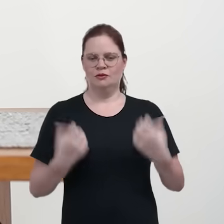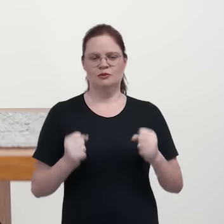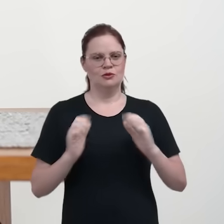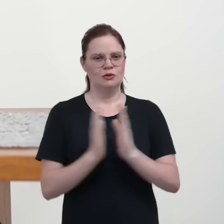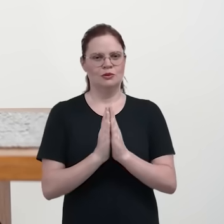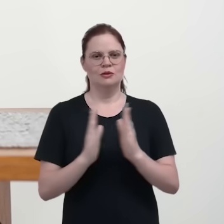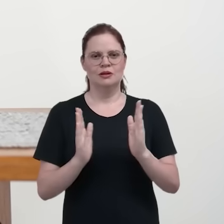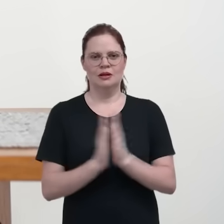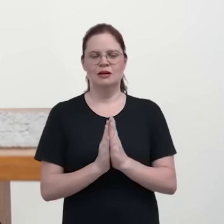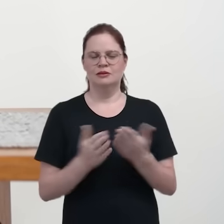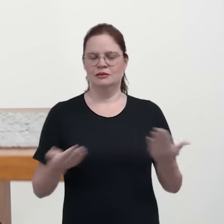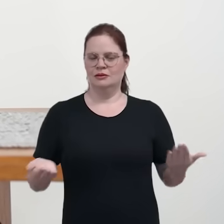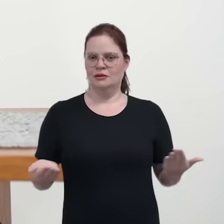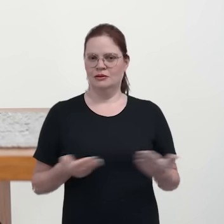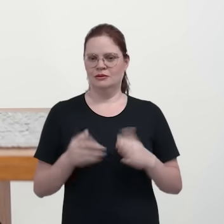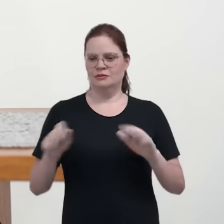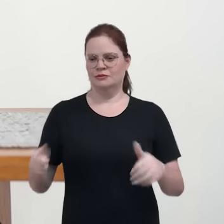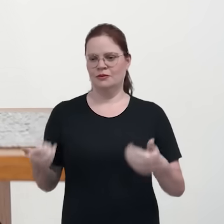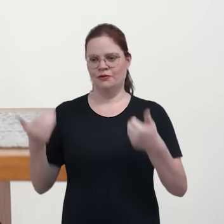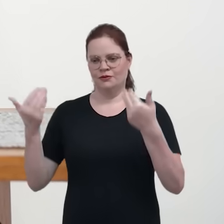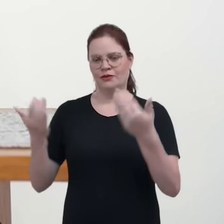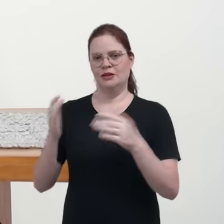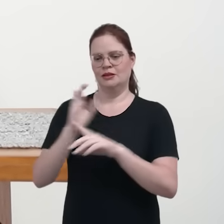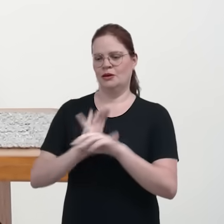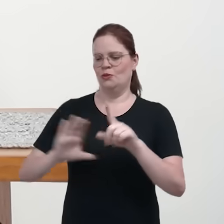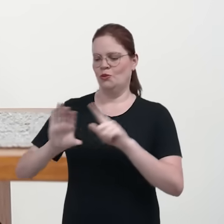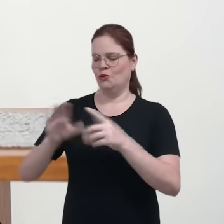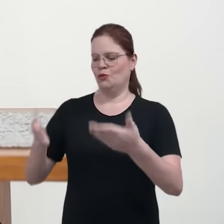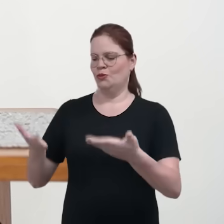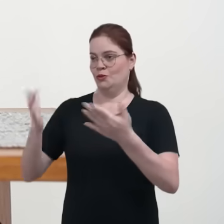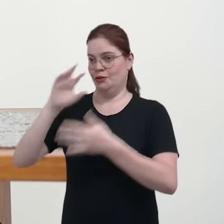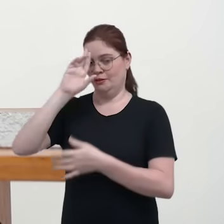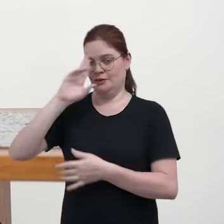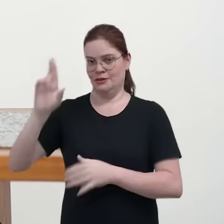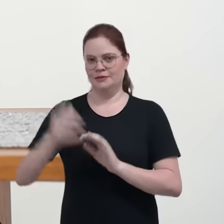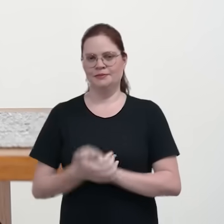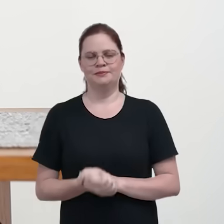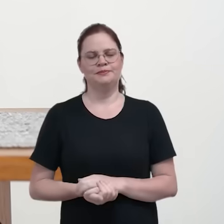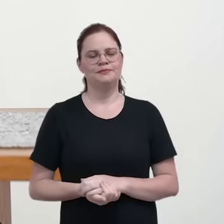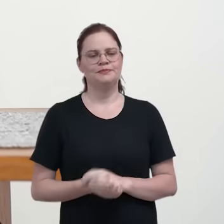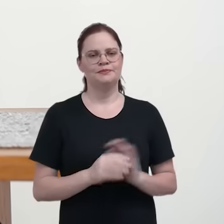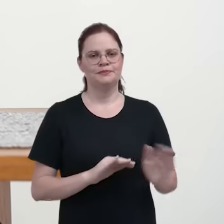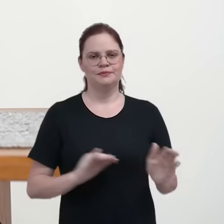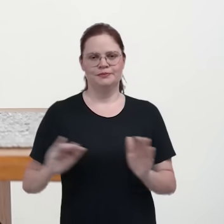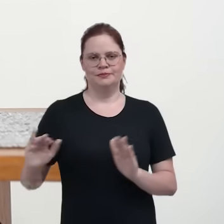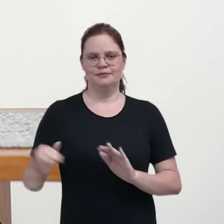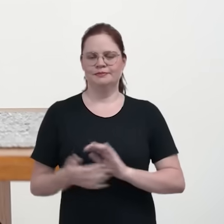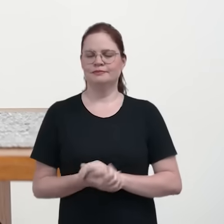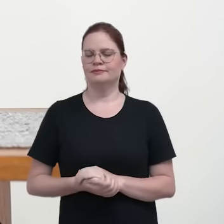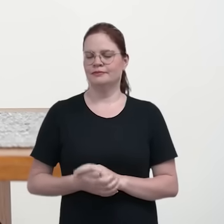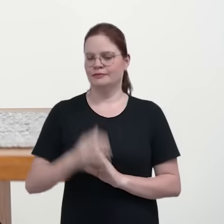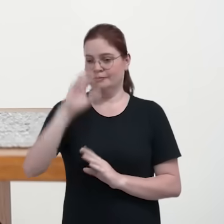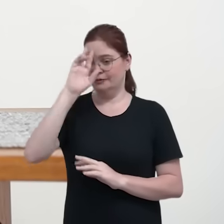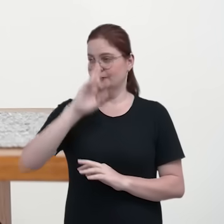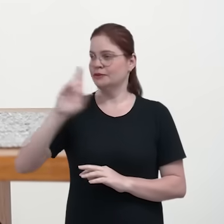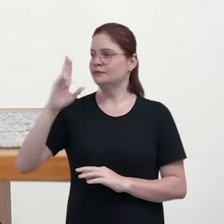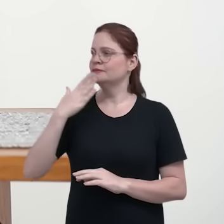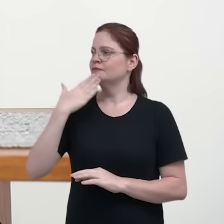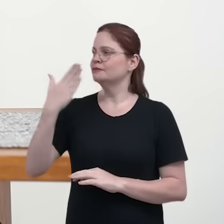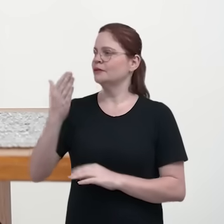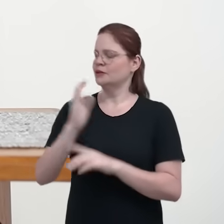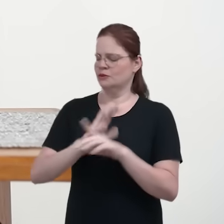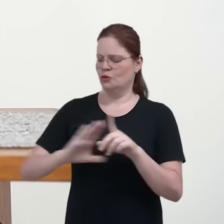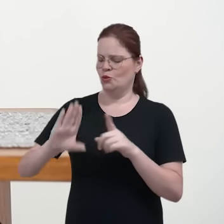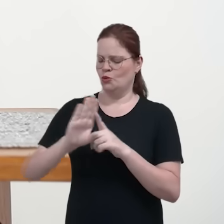orar e entregar o nosso culto no altar do Senhor. Oremos ao Senhor. Senhor, recebe no teu altar o